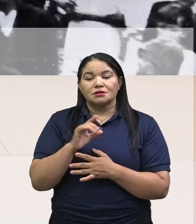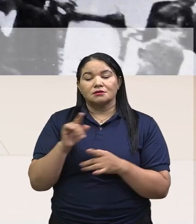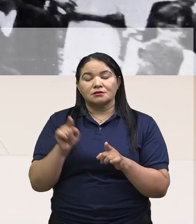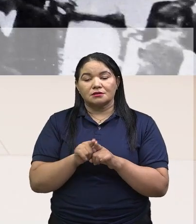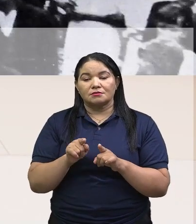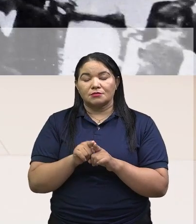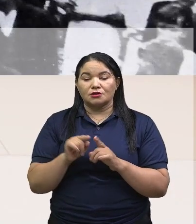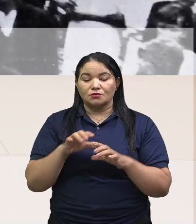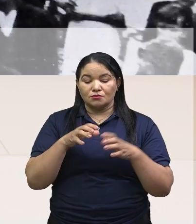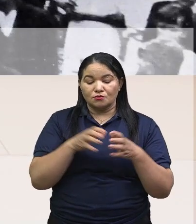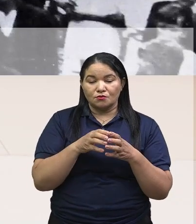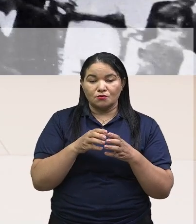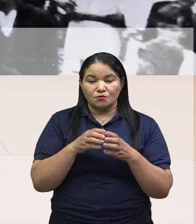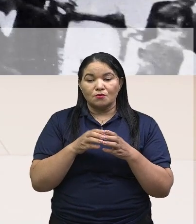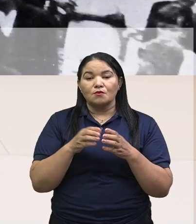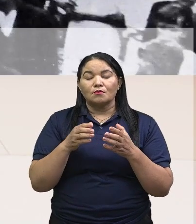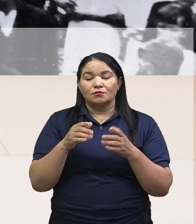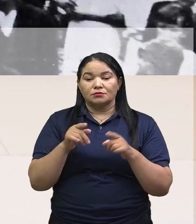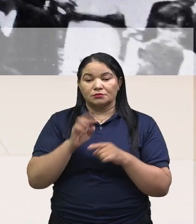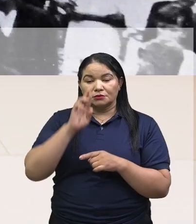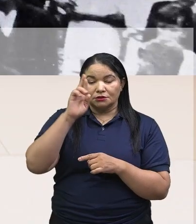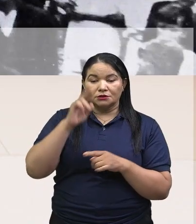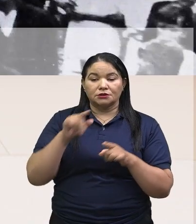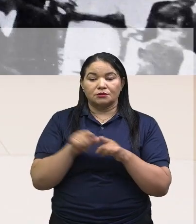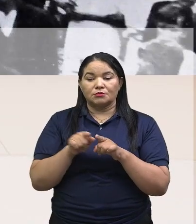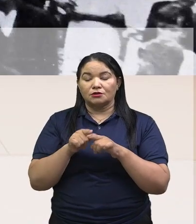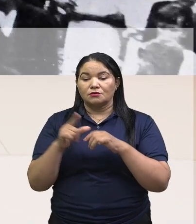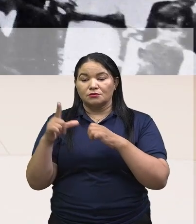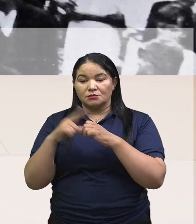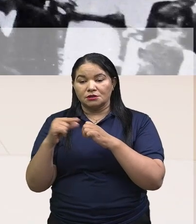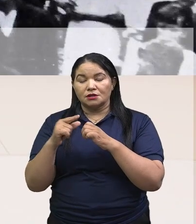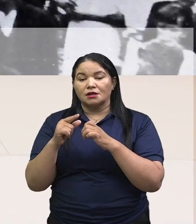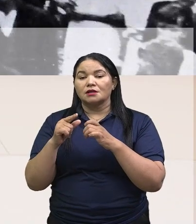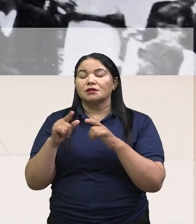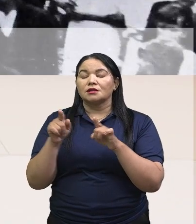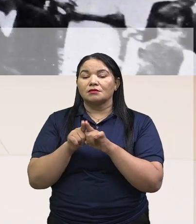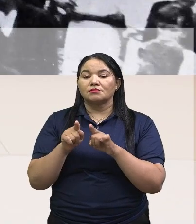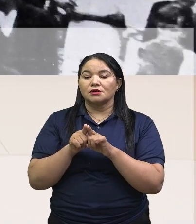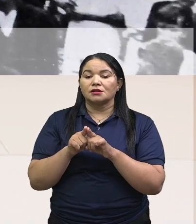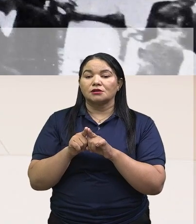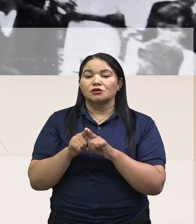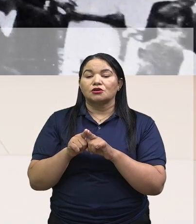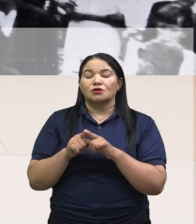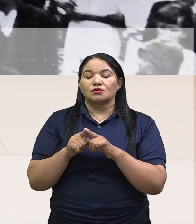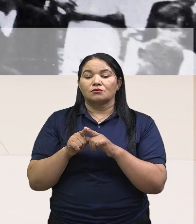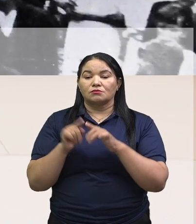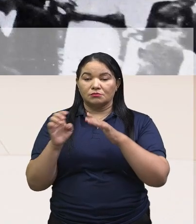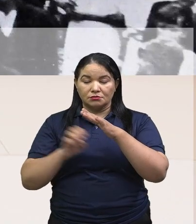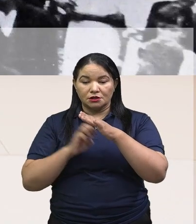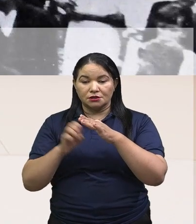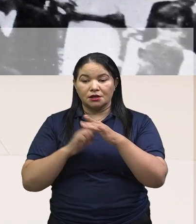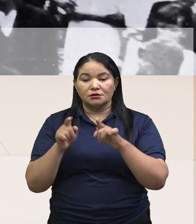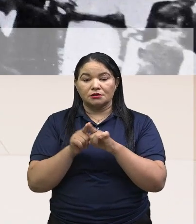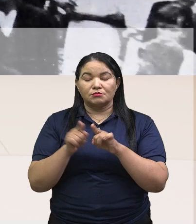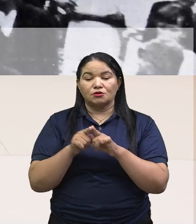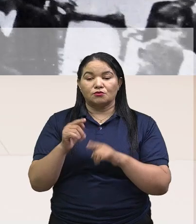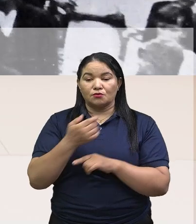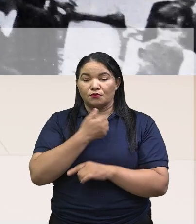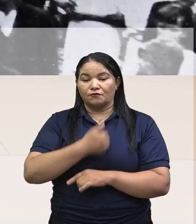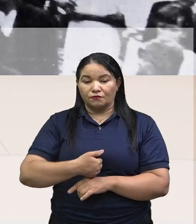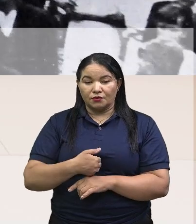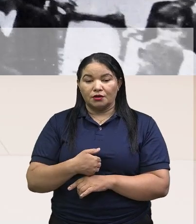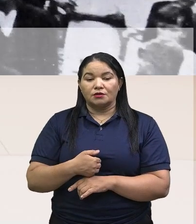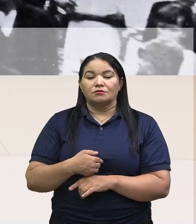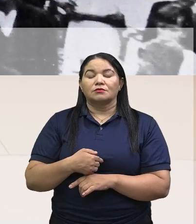das elites, do empresariado e também do governo, na figura do presidente do Venceslau Braz, né, que